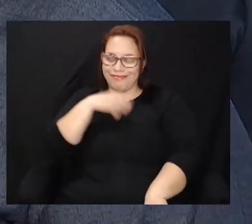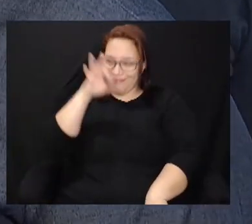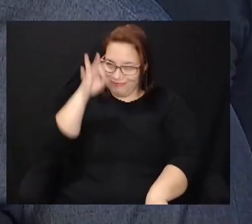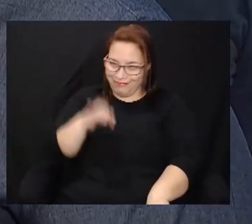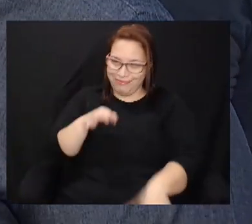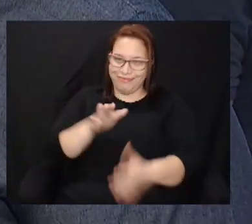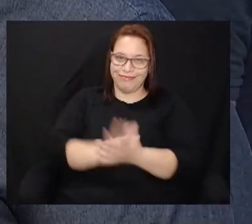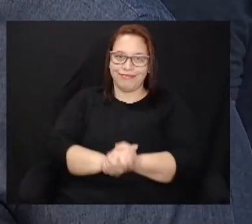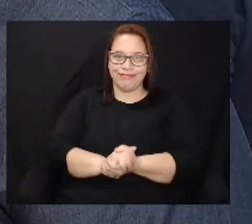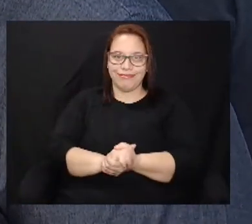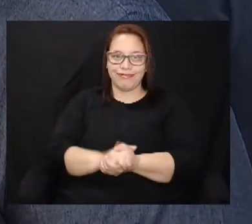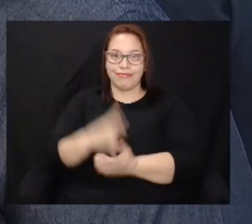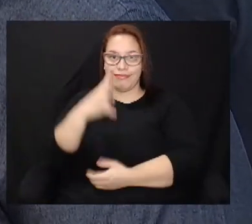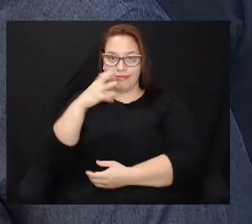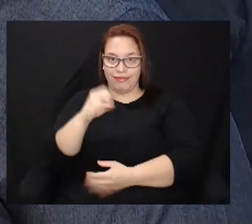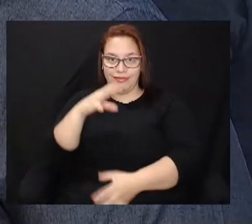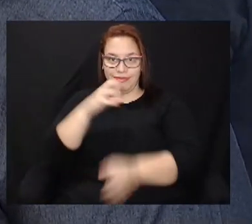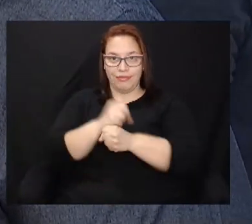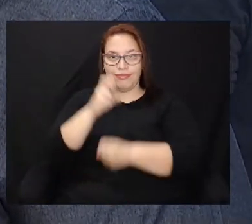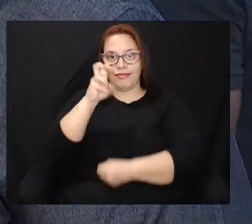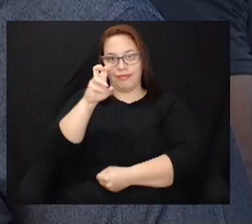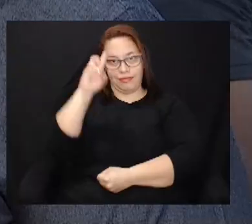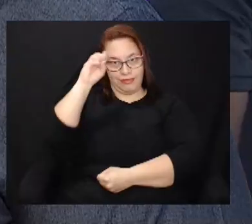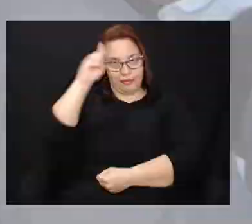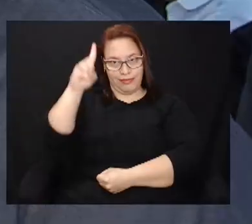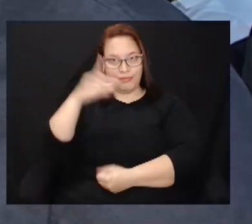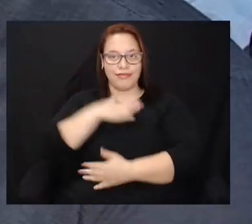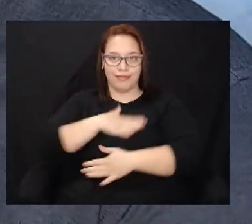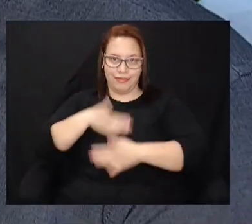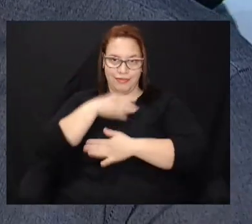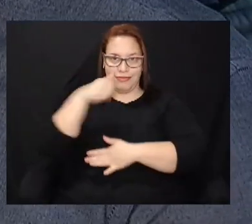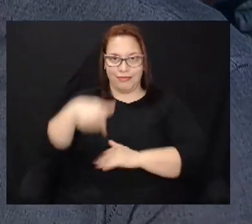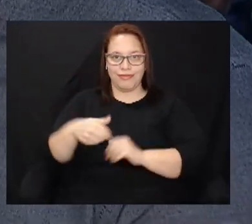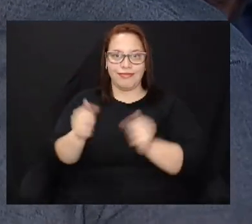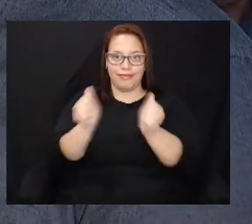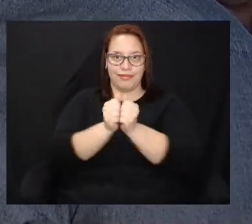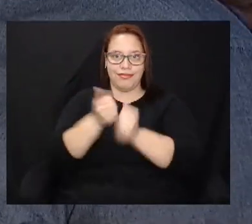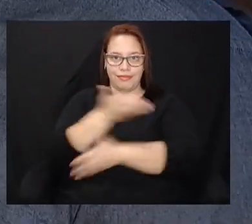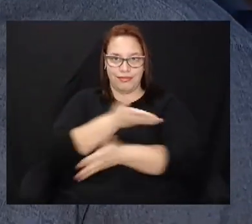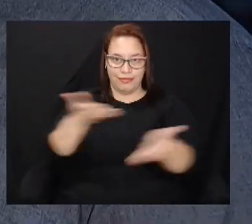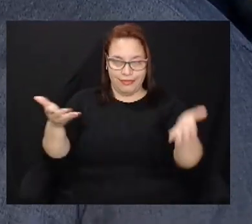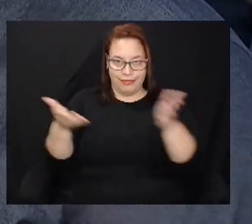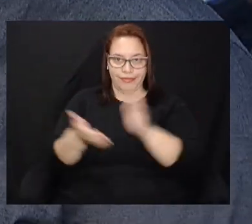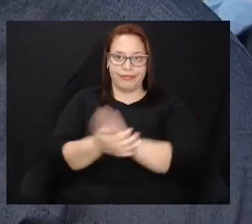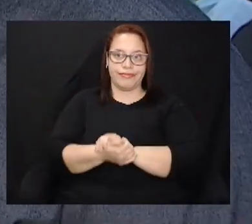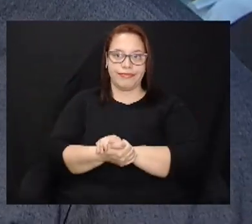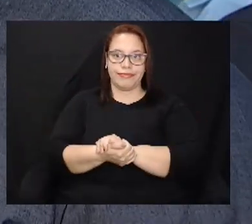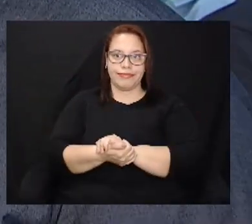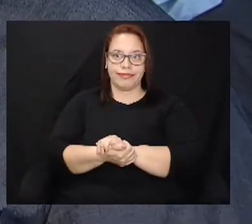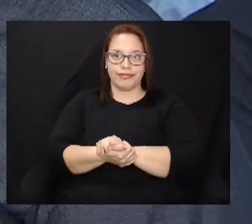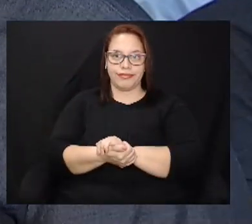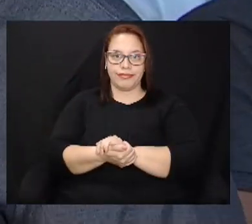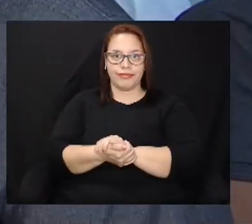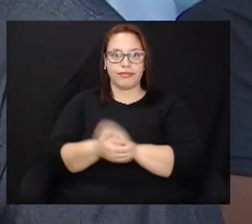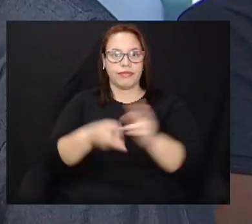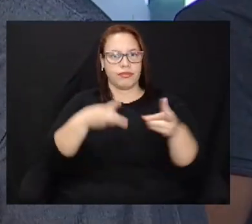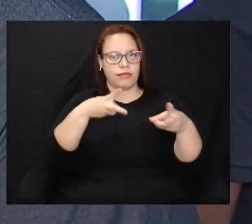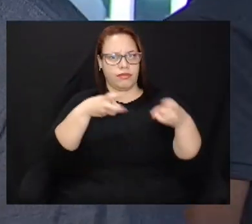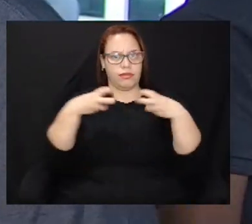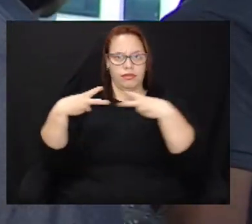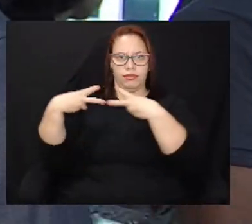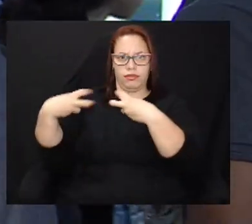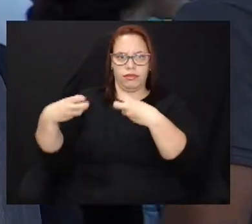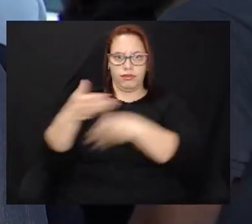40 dia 5 e é muito prazeroso estar aqui reunido com todo mundo. É um momento de reconhecimento e confraternização. É